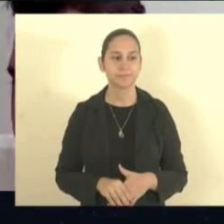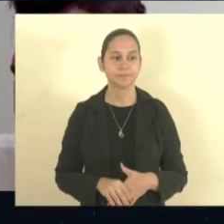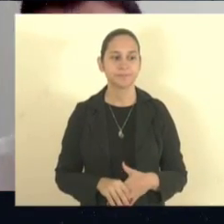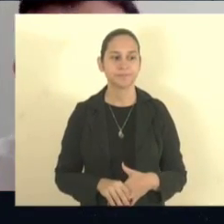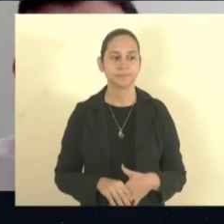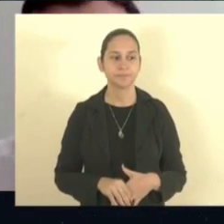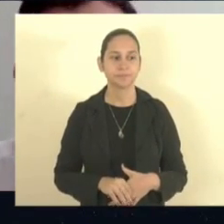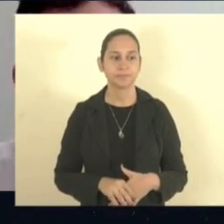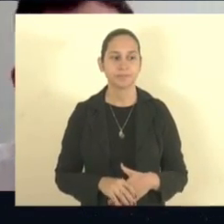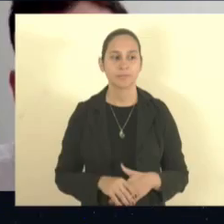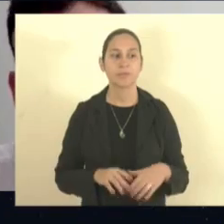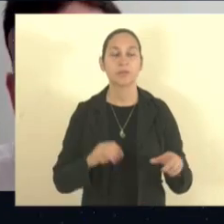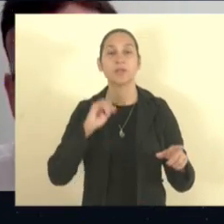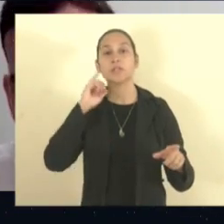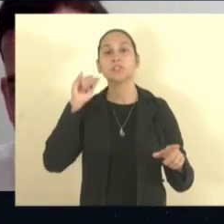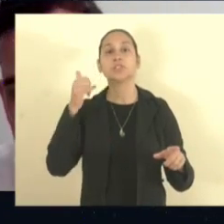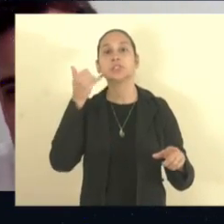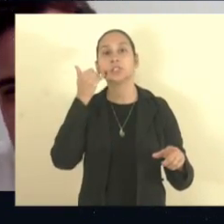a deputada Janete?